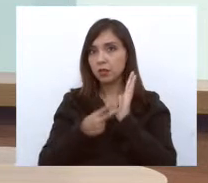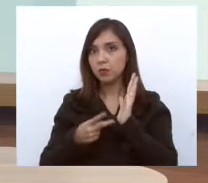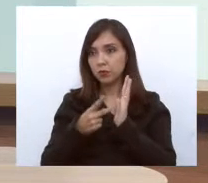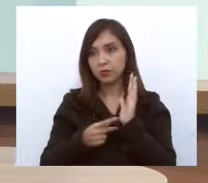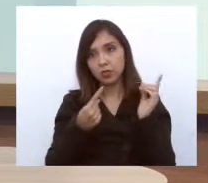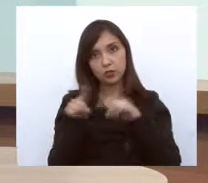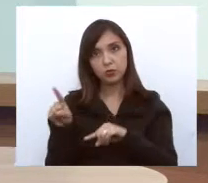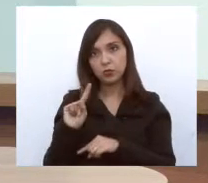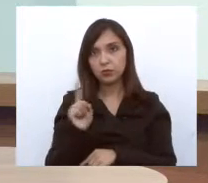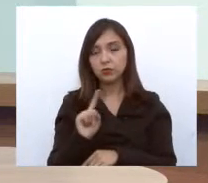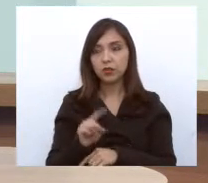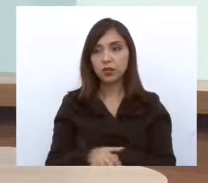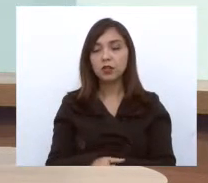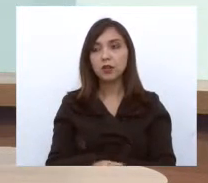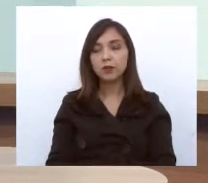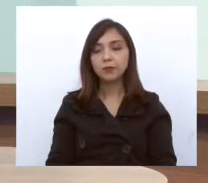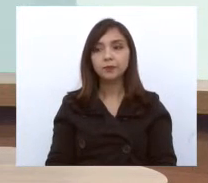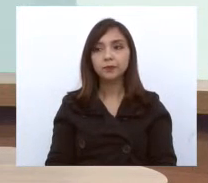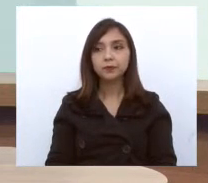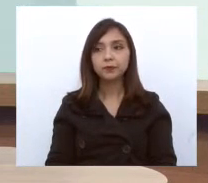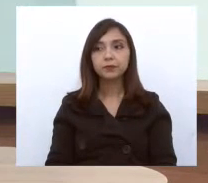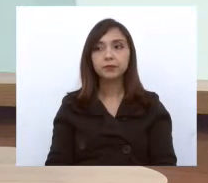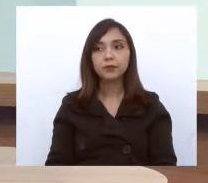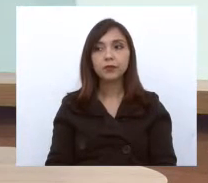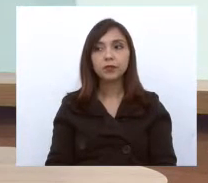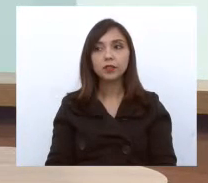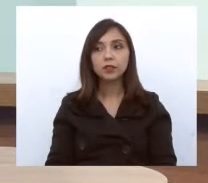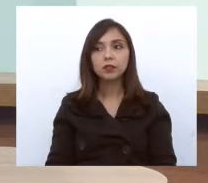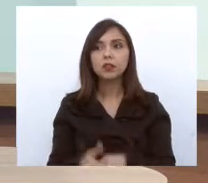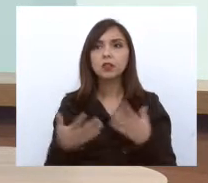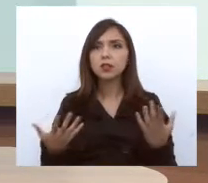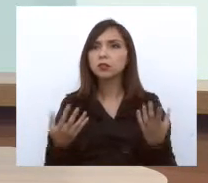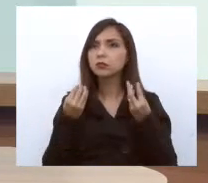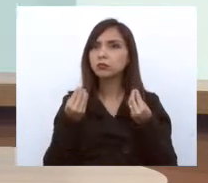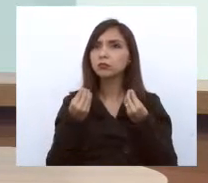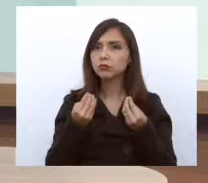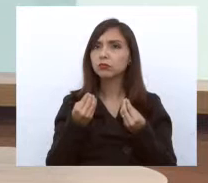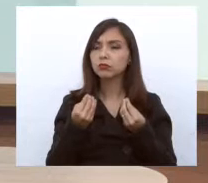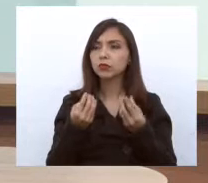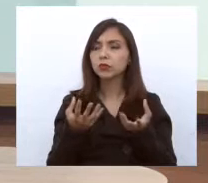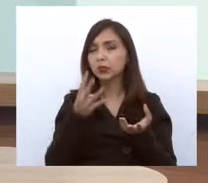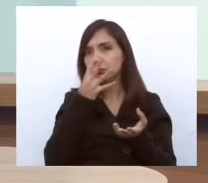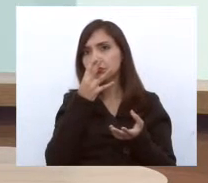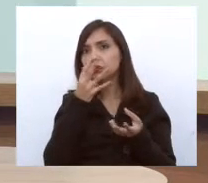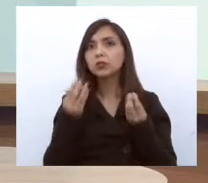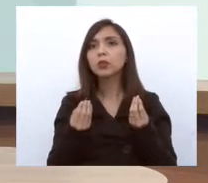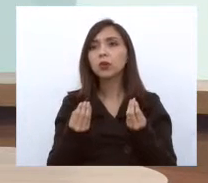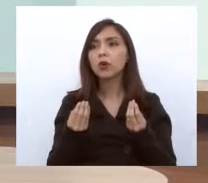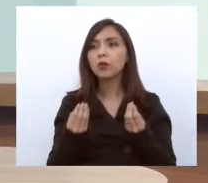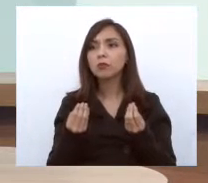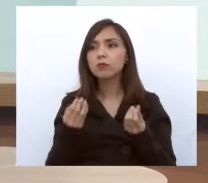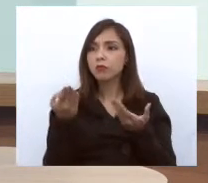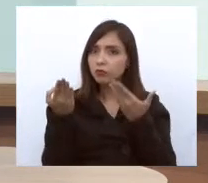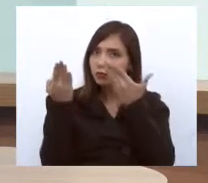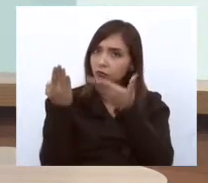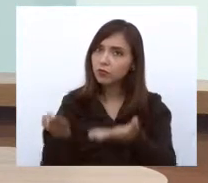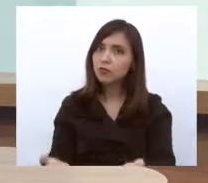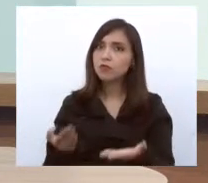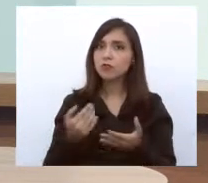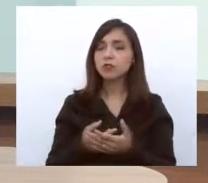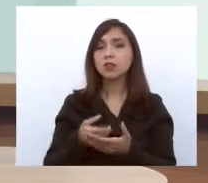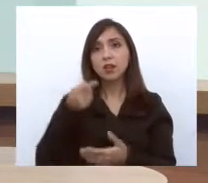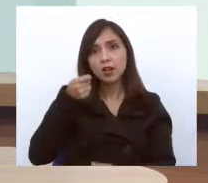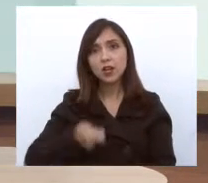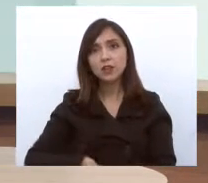contra, pelo menos em comissão, e eu fico pasmo, vereador Pezão, em Vossa Excelência